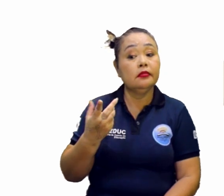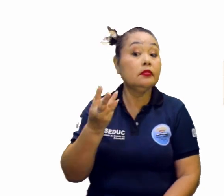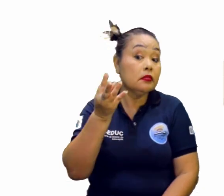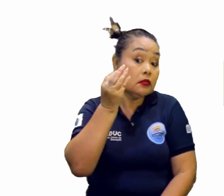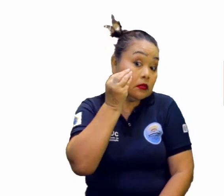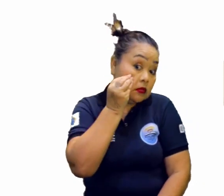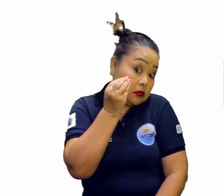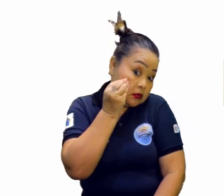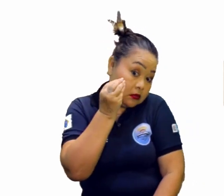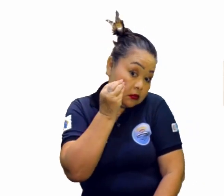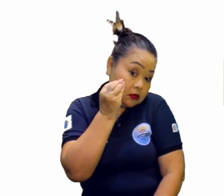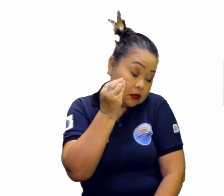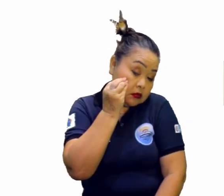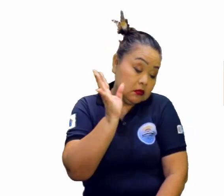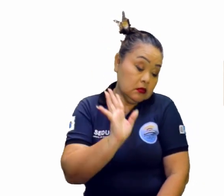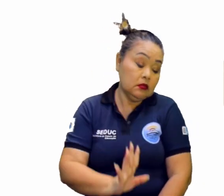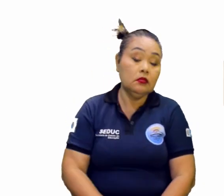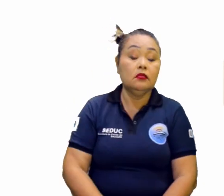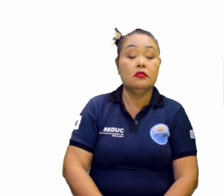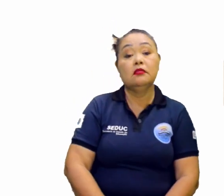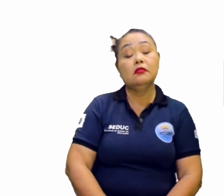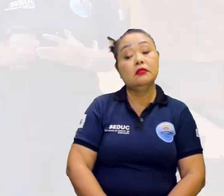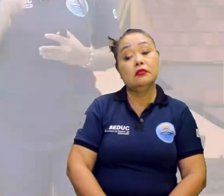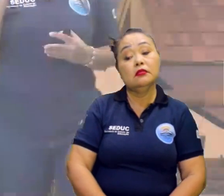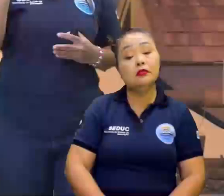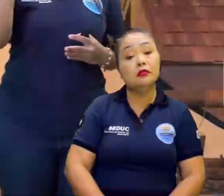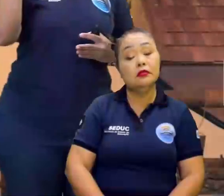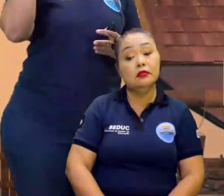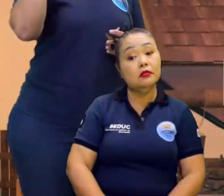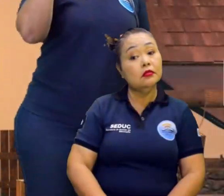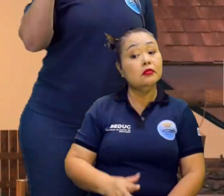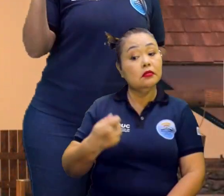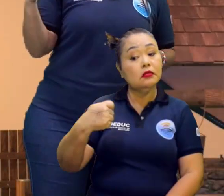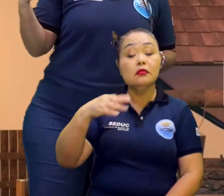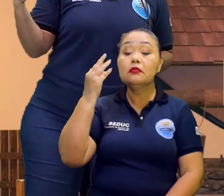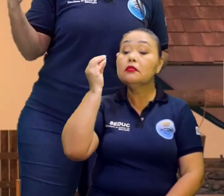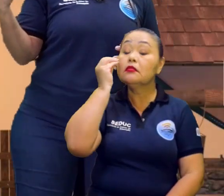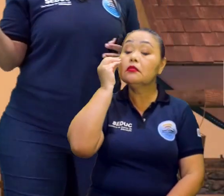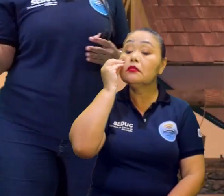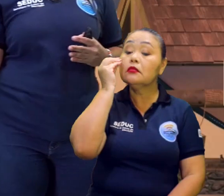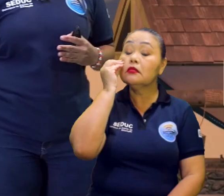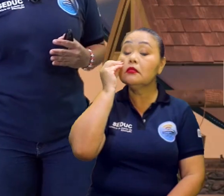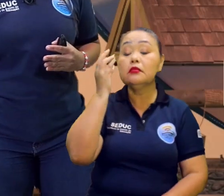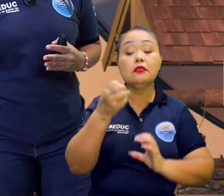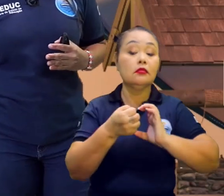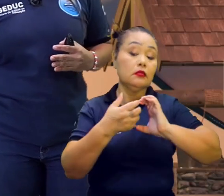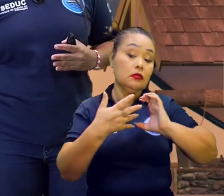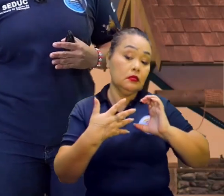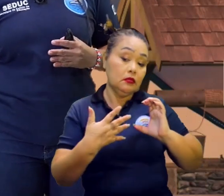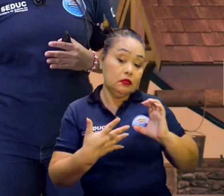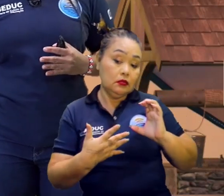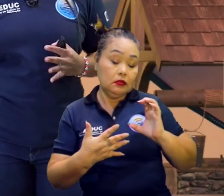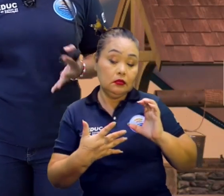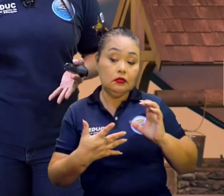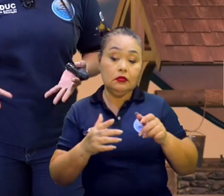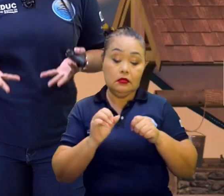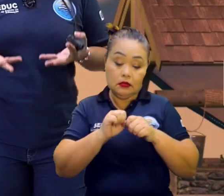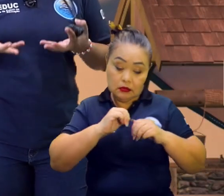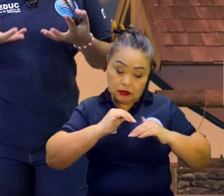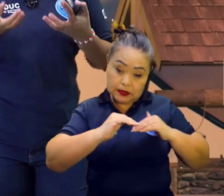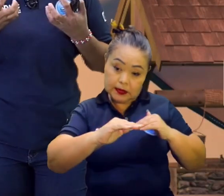né? Aqui para mim. A gente precisa verificar essas características do solo no sentido